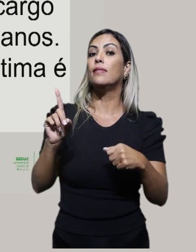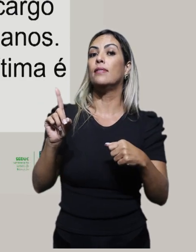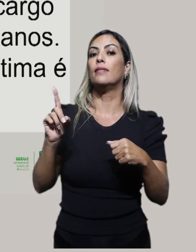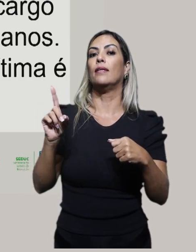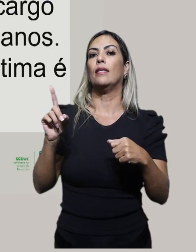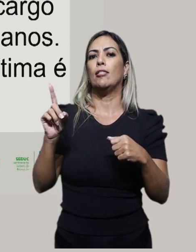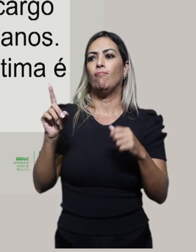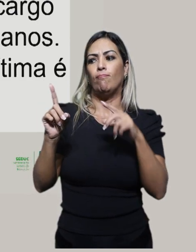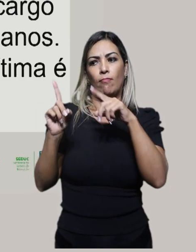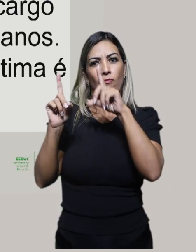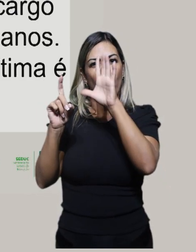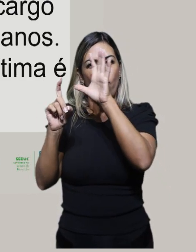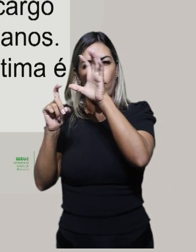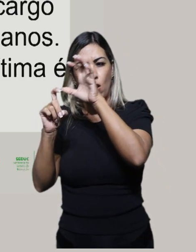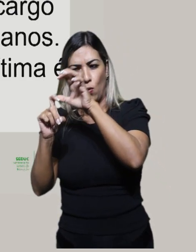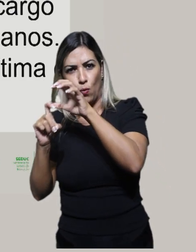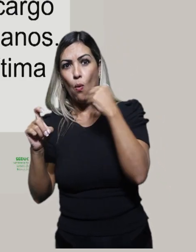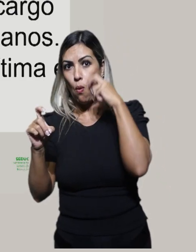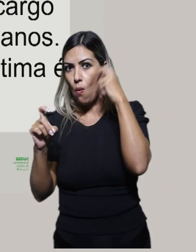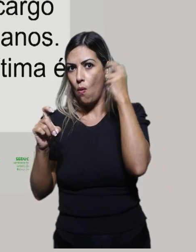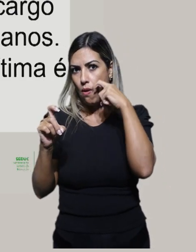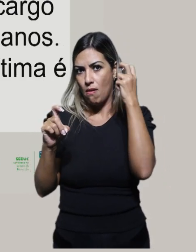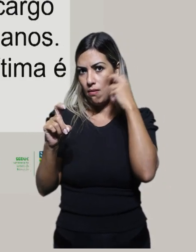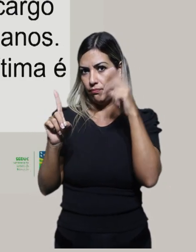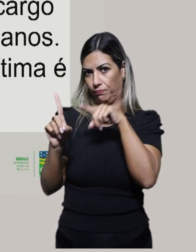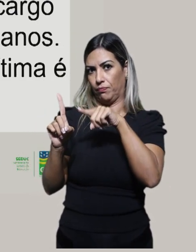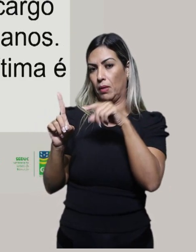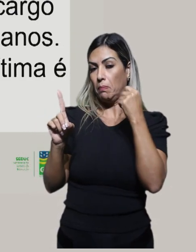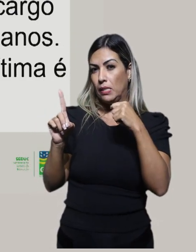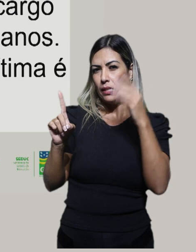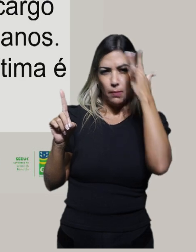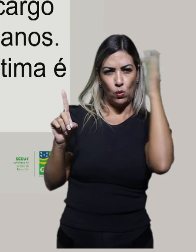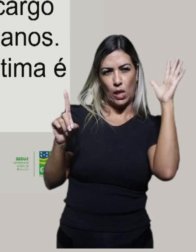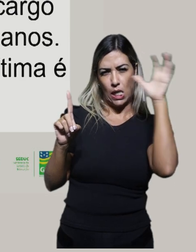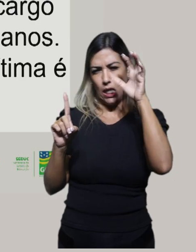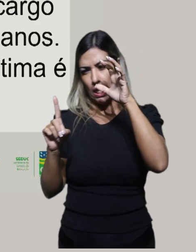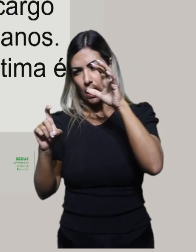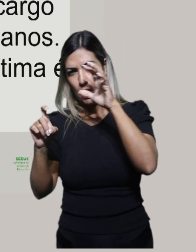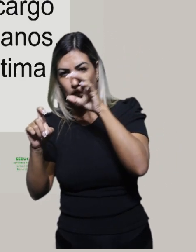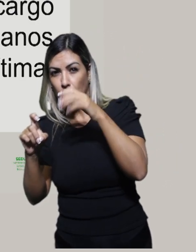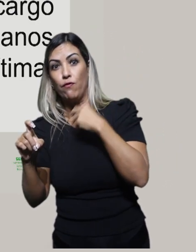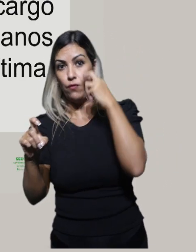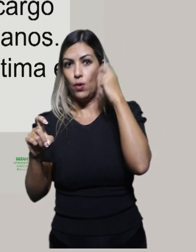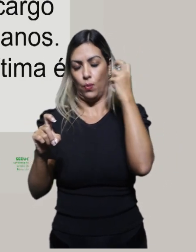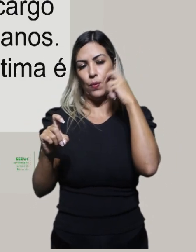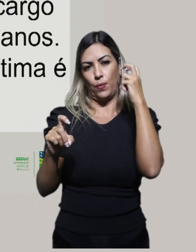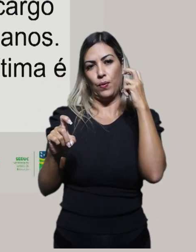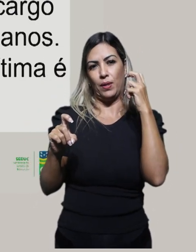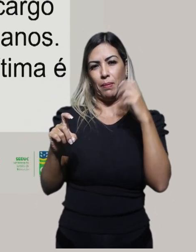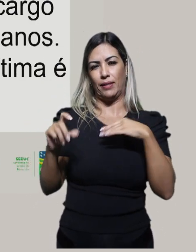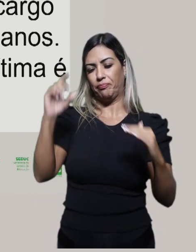um constrangimento. É necessário que alguém constranja outro alguém, com o intuito de obter